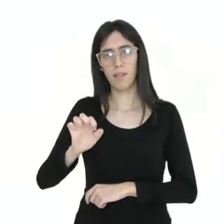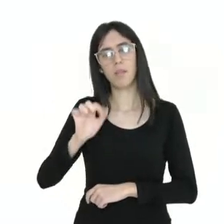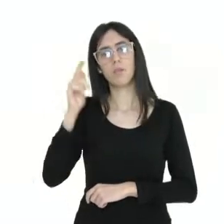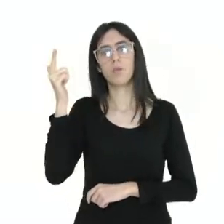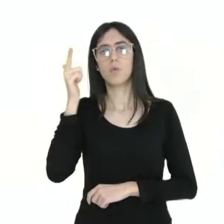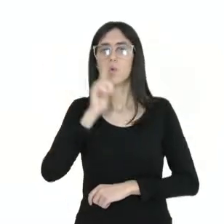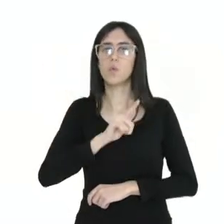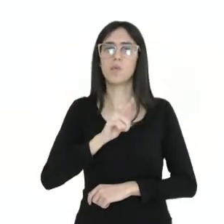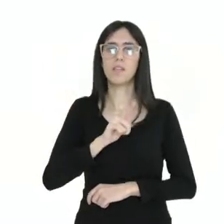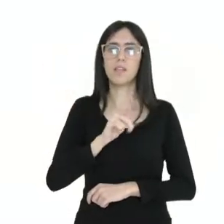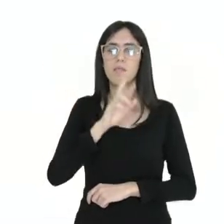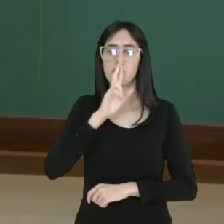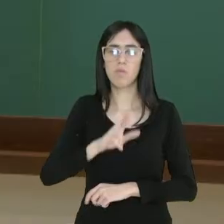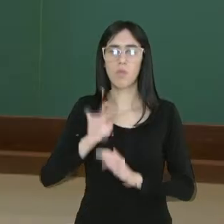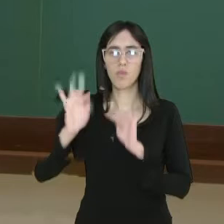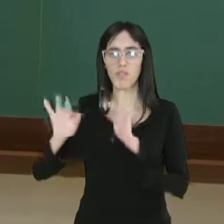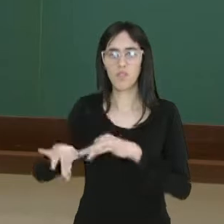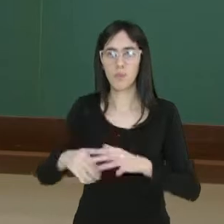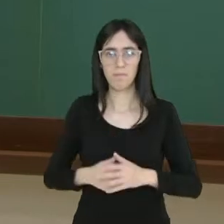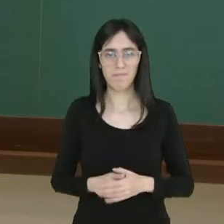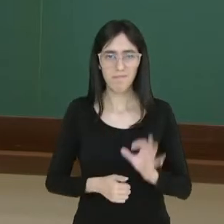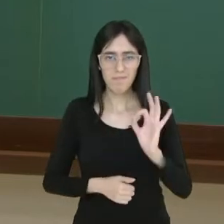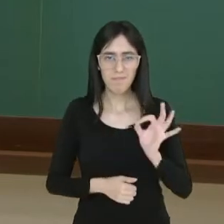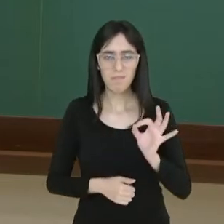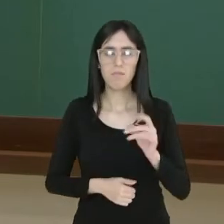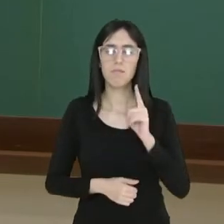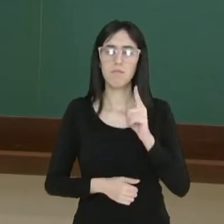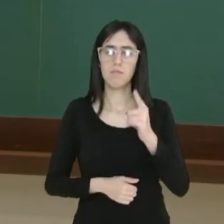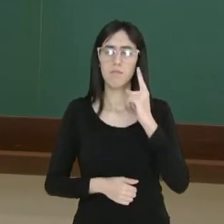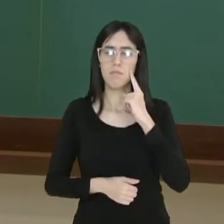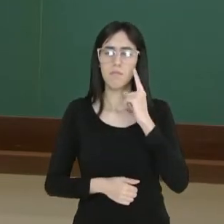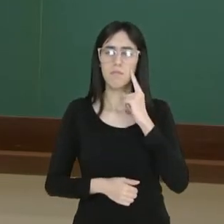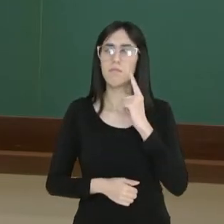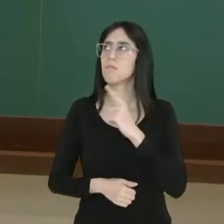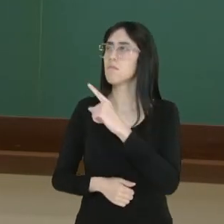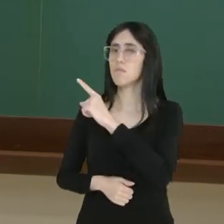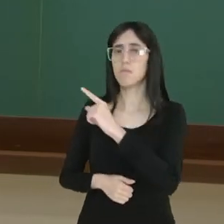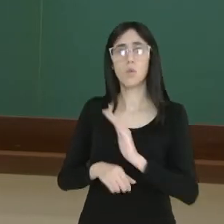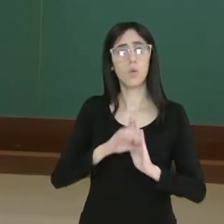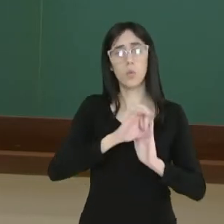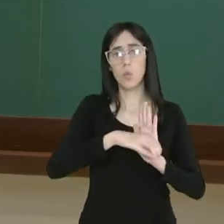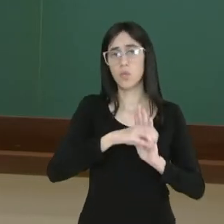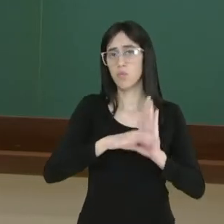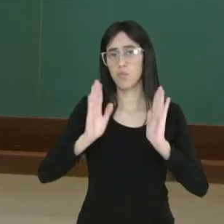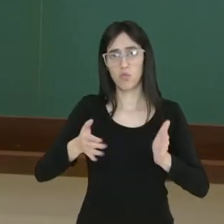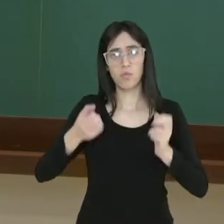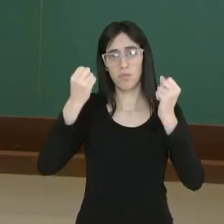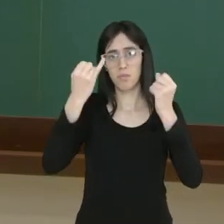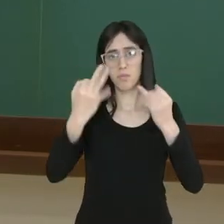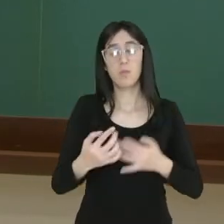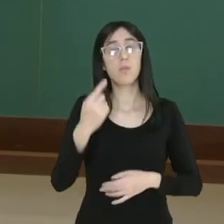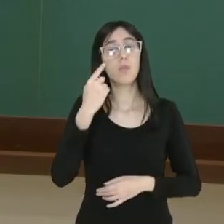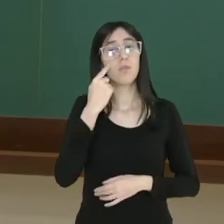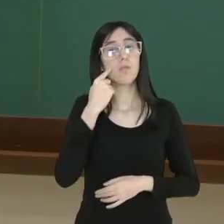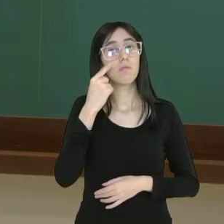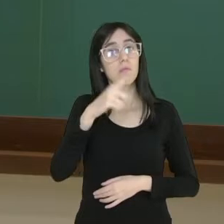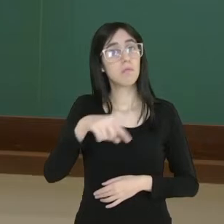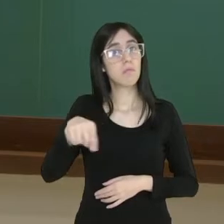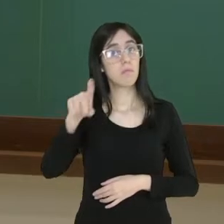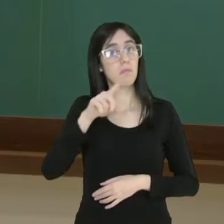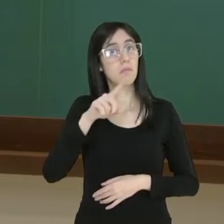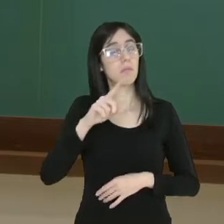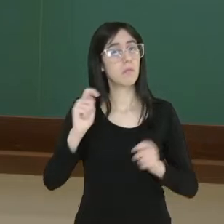o logaritmando. Então, se vocês verem, pessoal, aqui já tem a definição de logaritmo. Mas quero ver se vocês já